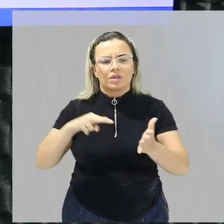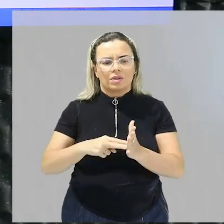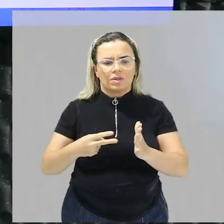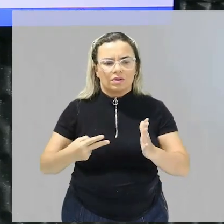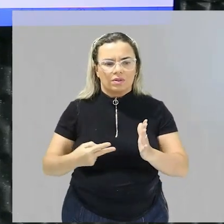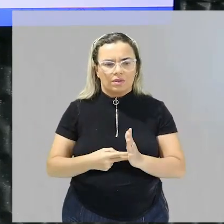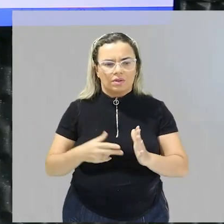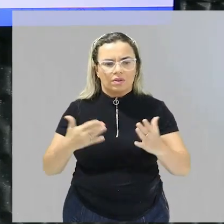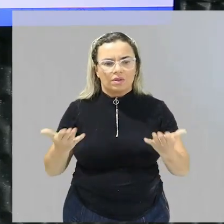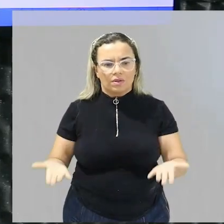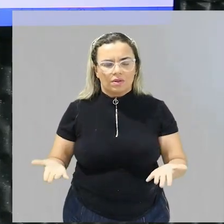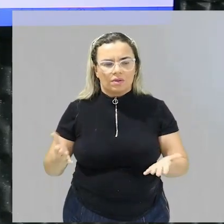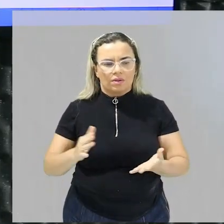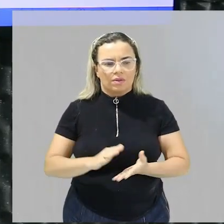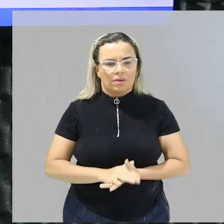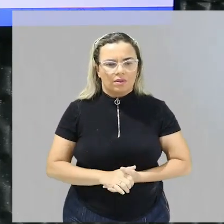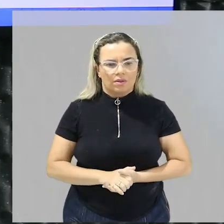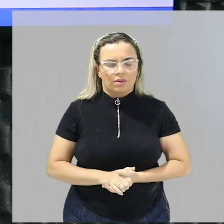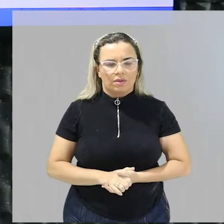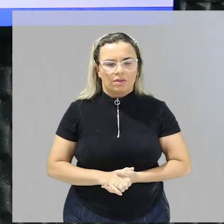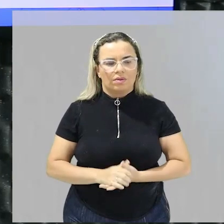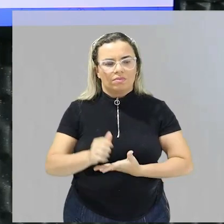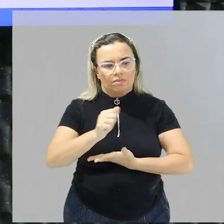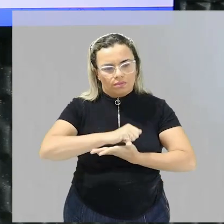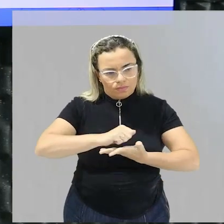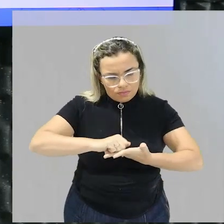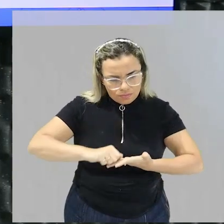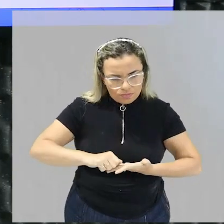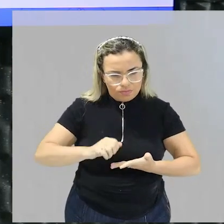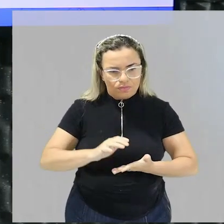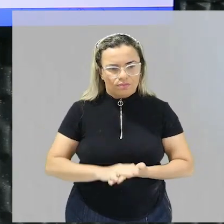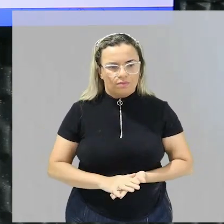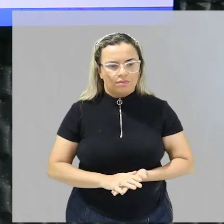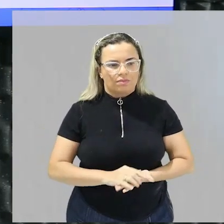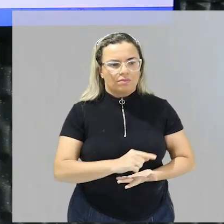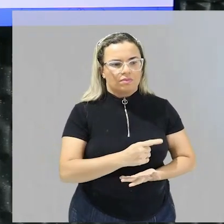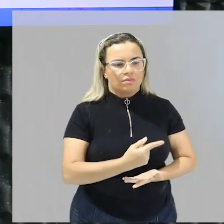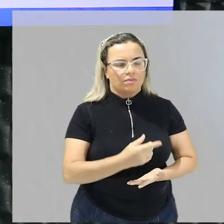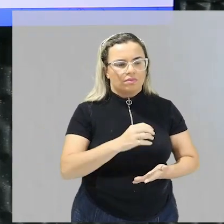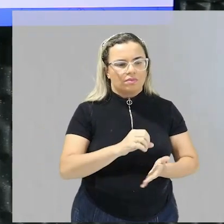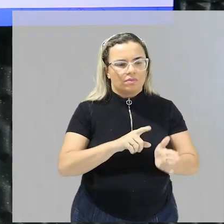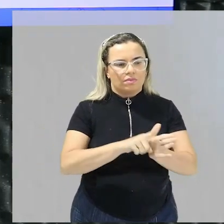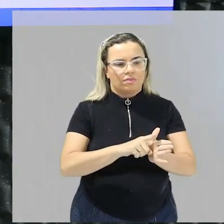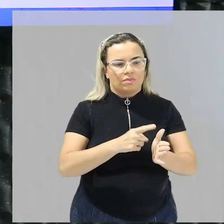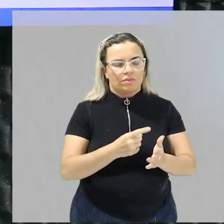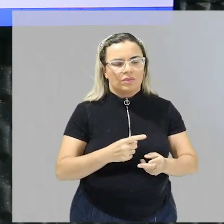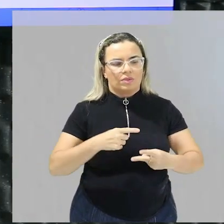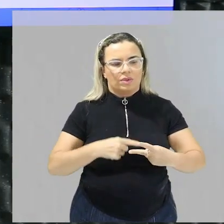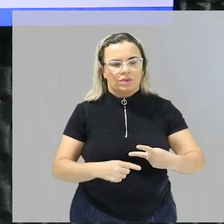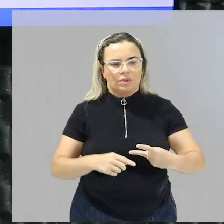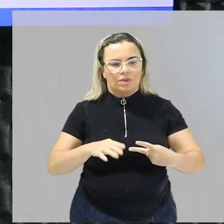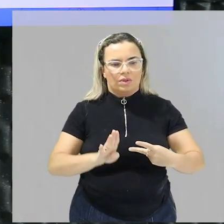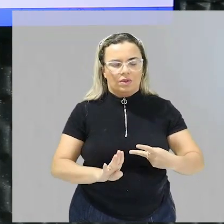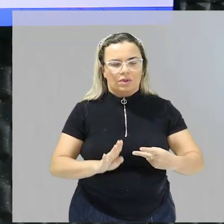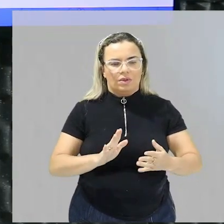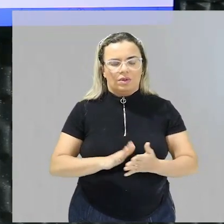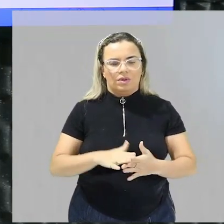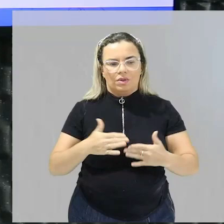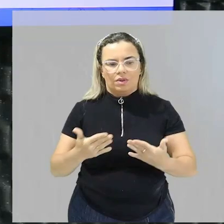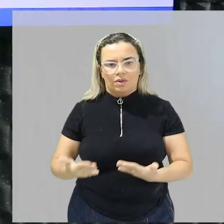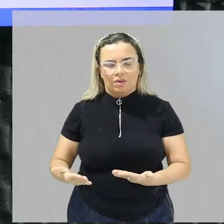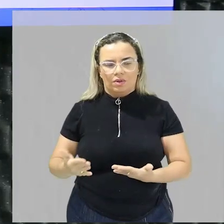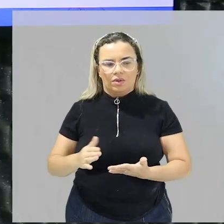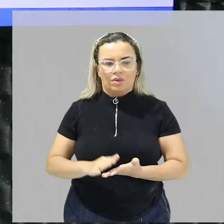isso? Significa que, reescrevendo, né? O 10 elevado a menos 1 é menor ou igual a B, tá? E